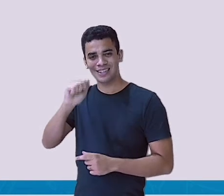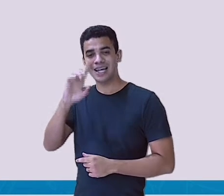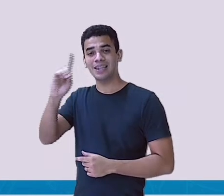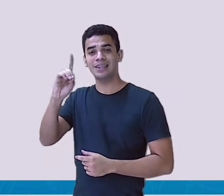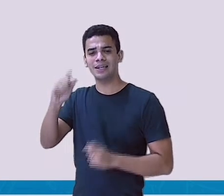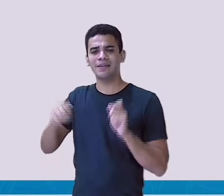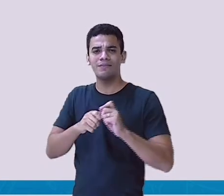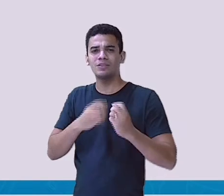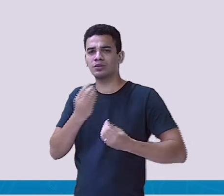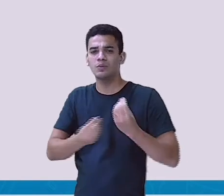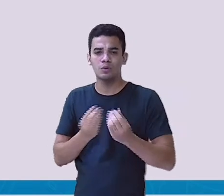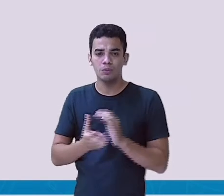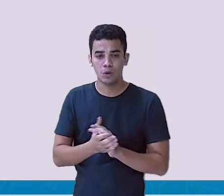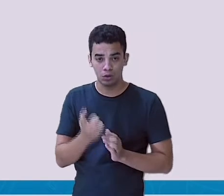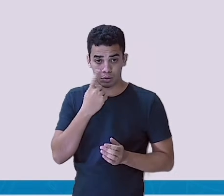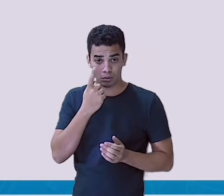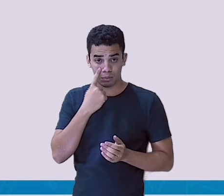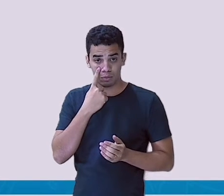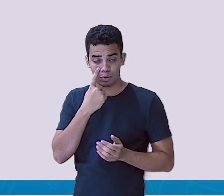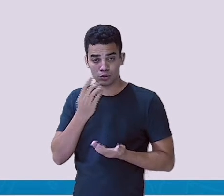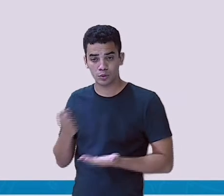quero este ângulo aqui.